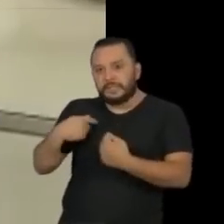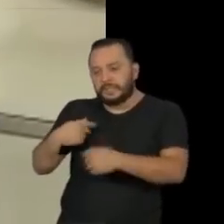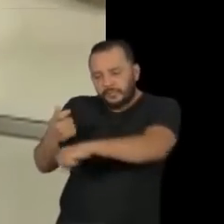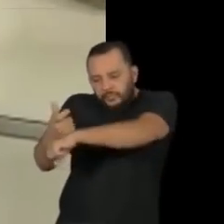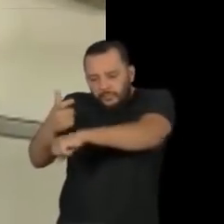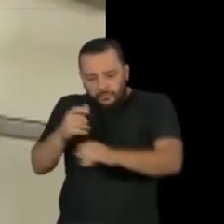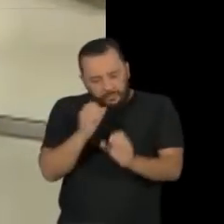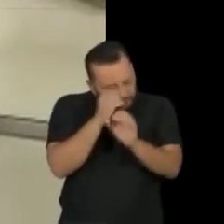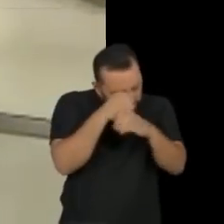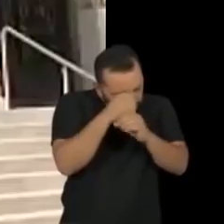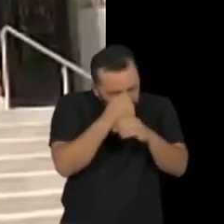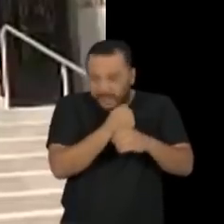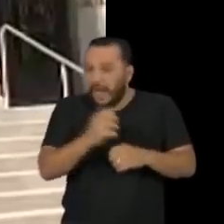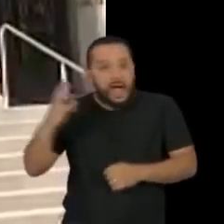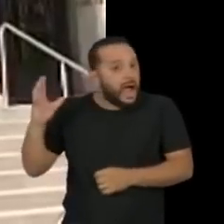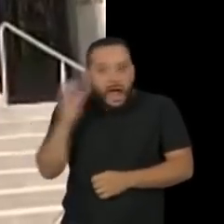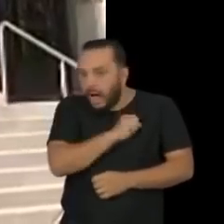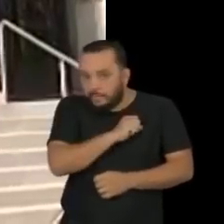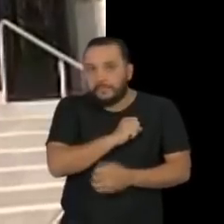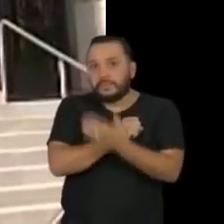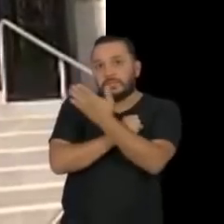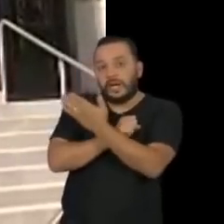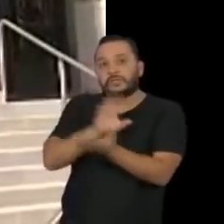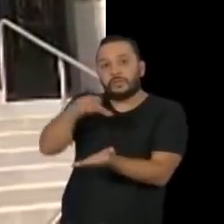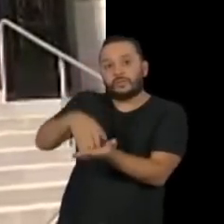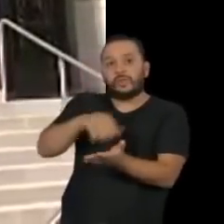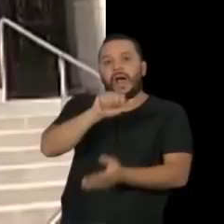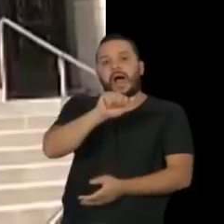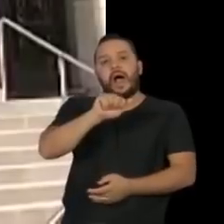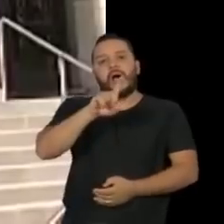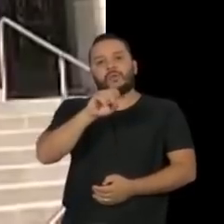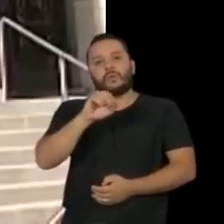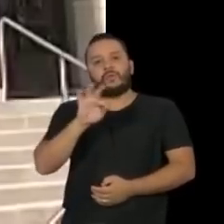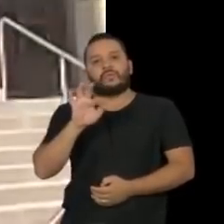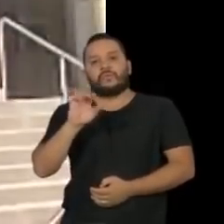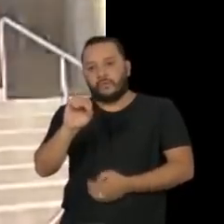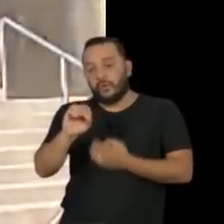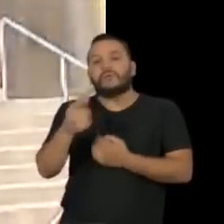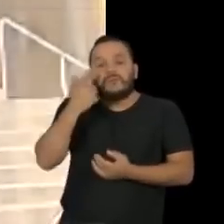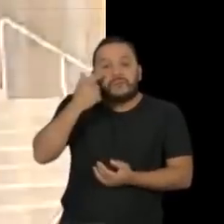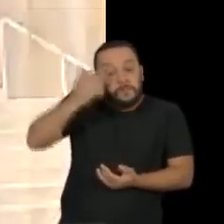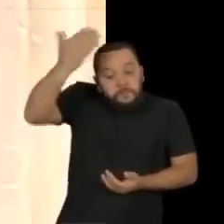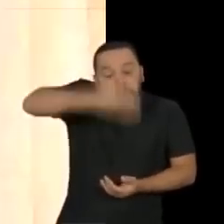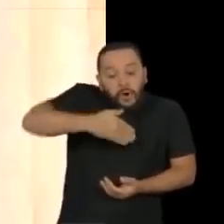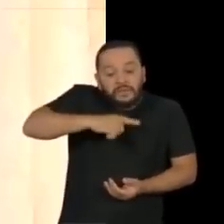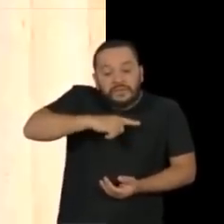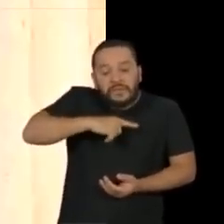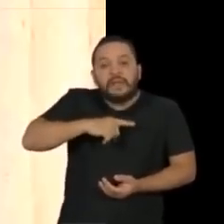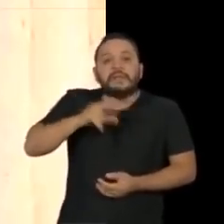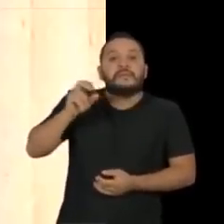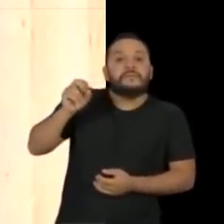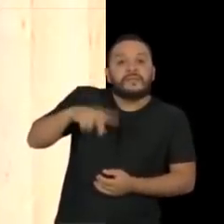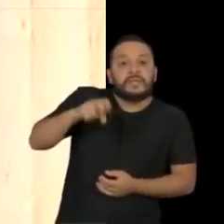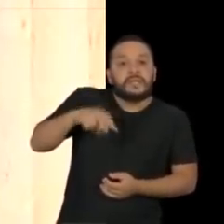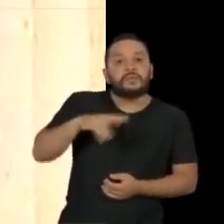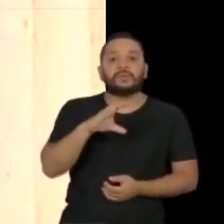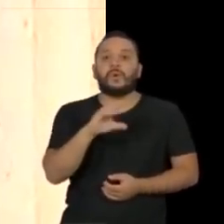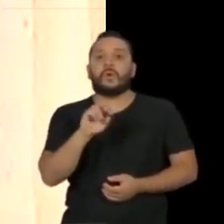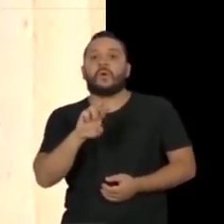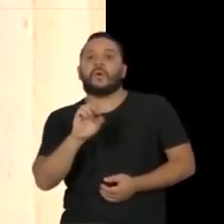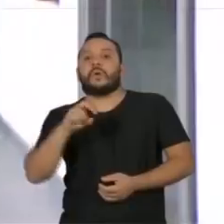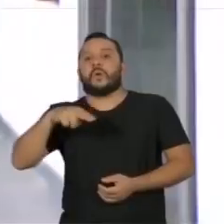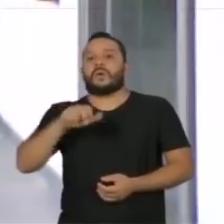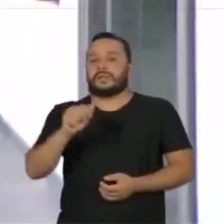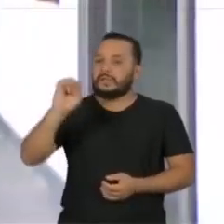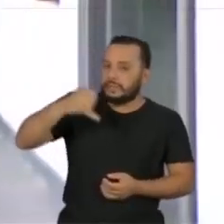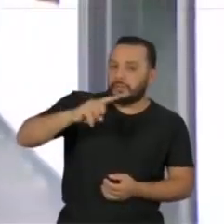enviadas imediatamente ao Instituto Adolfo Lutz, que após testes confirmará ou não a existência de coronavírus. Até o momento, são 3